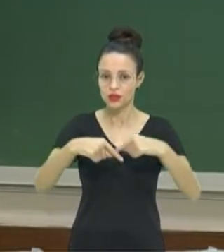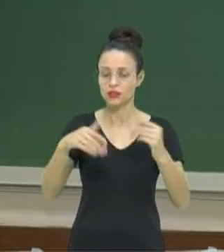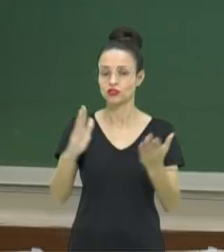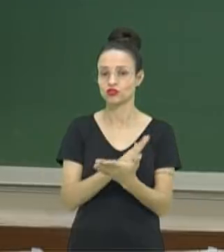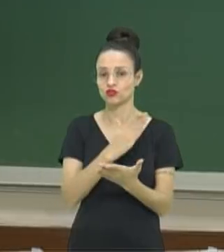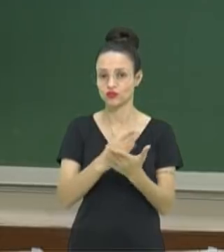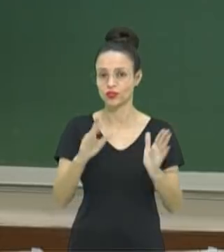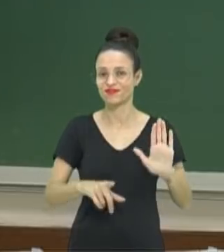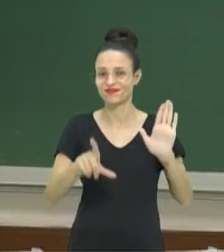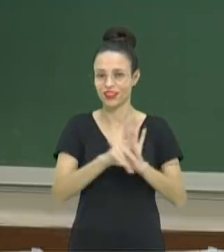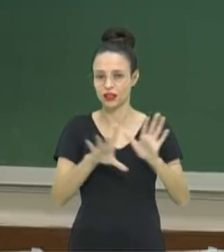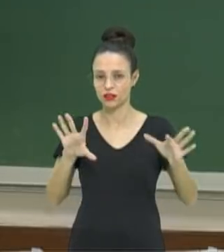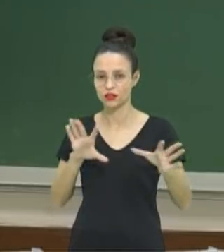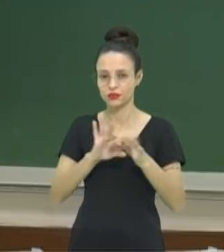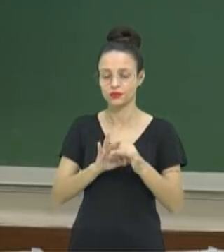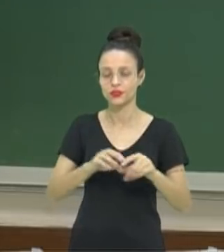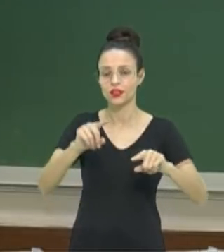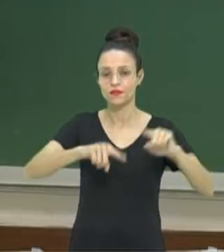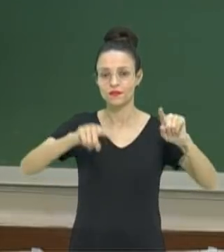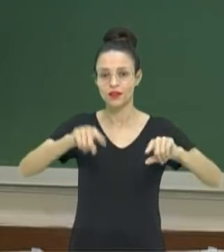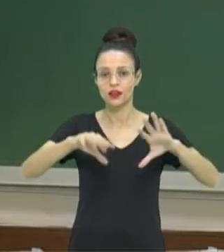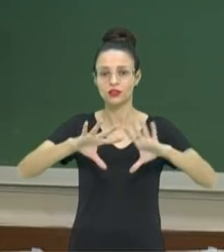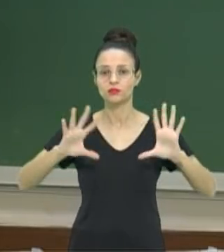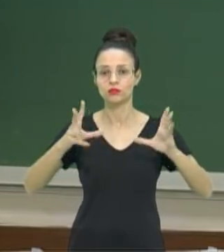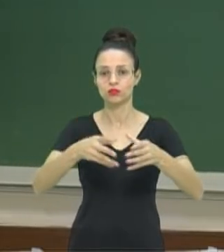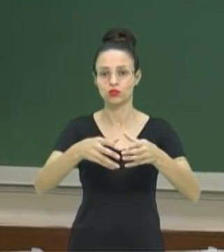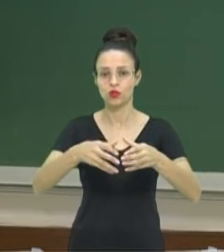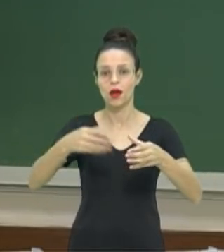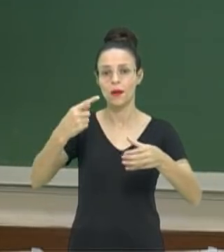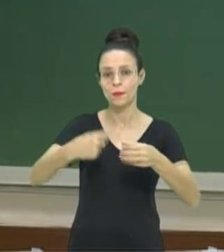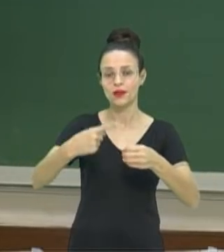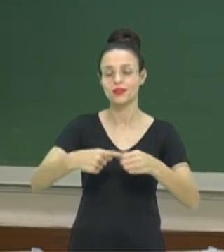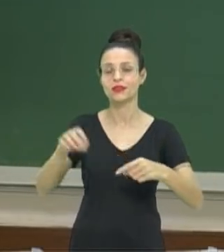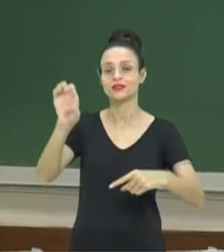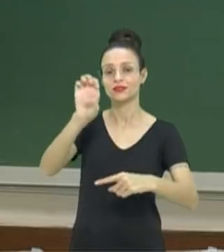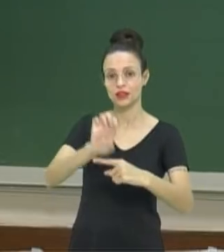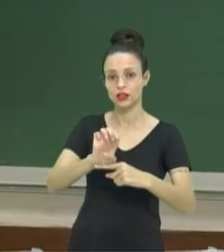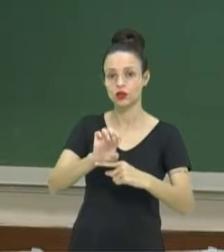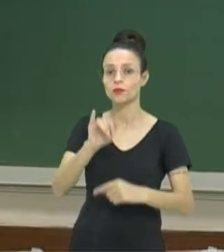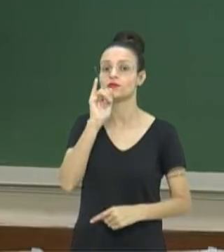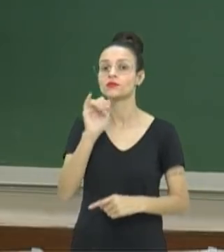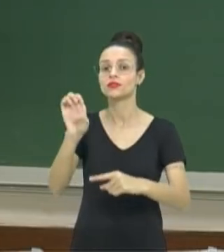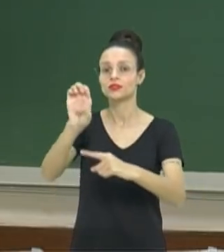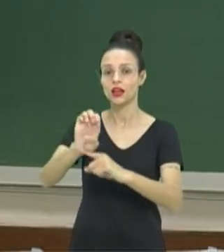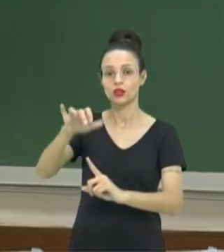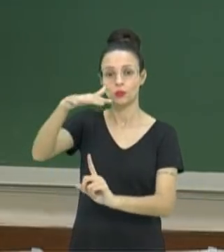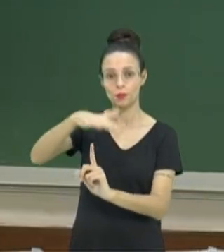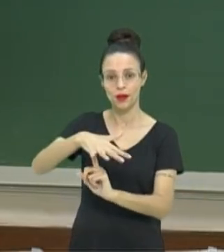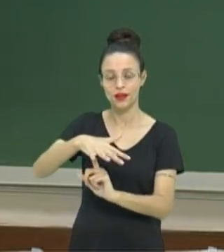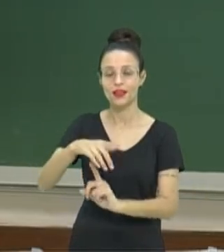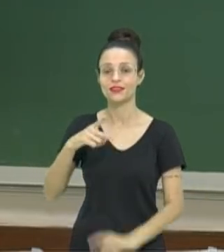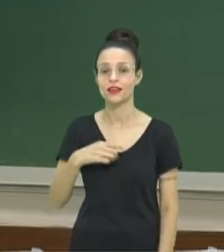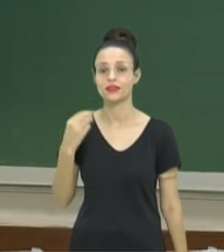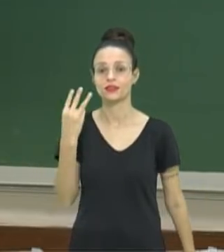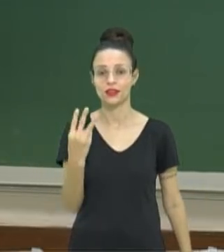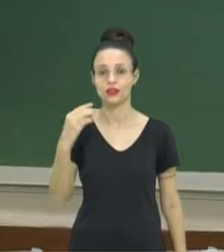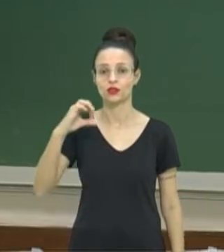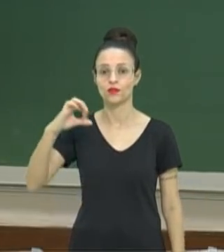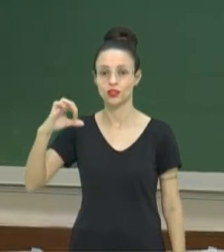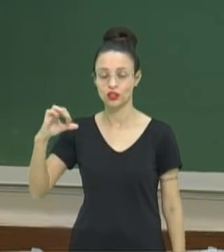divisão legal. São as várias partes que compõem um mesmo estado. Por exemplo, o estado do Paraná tem